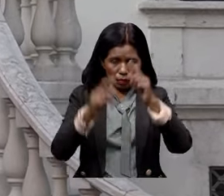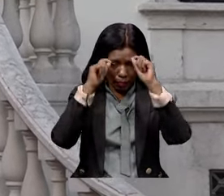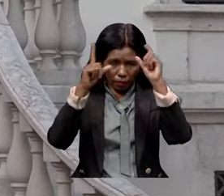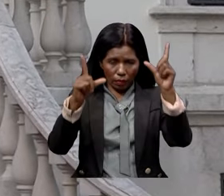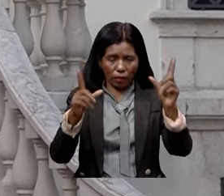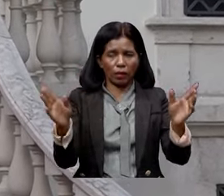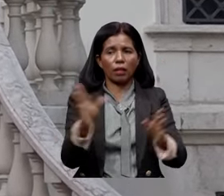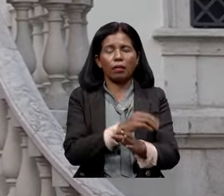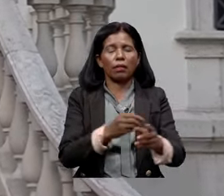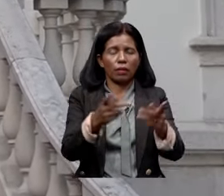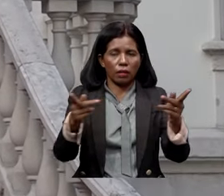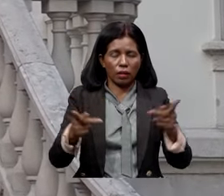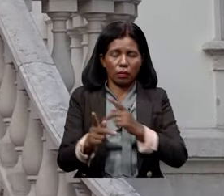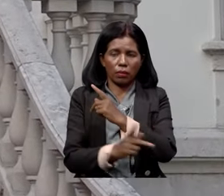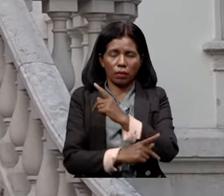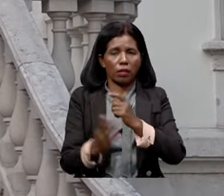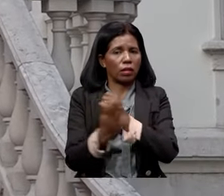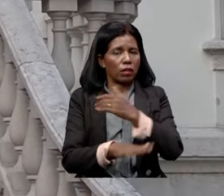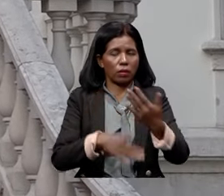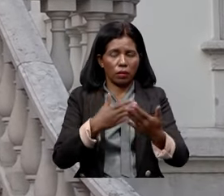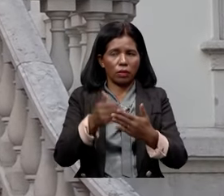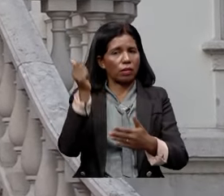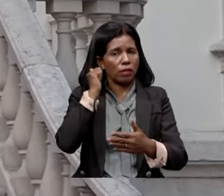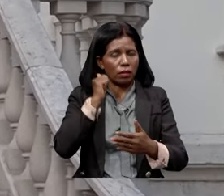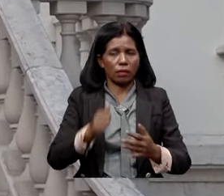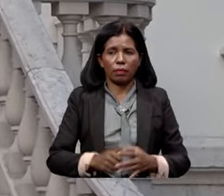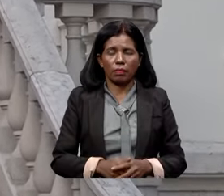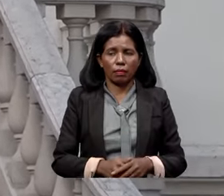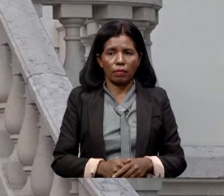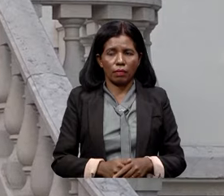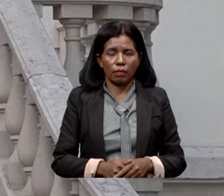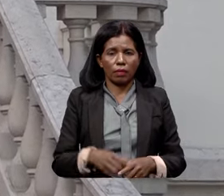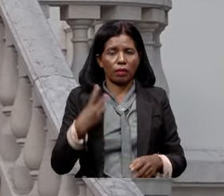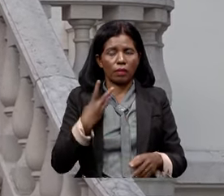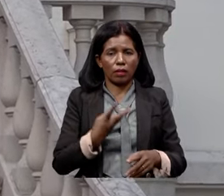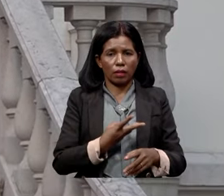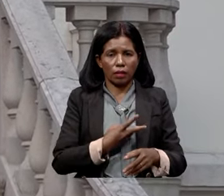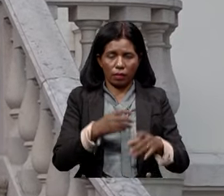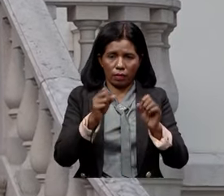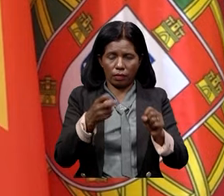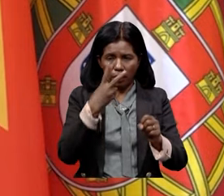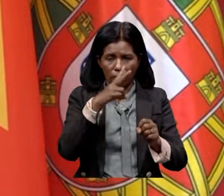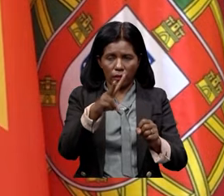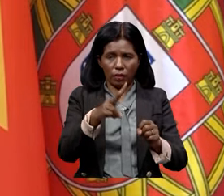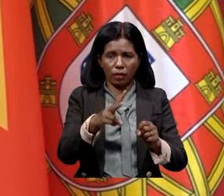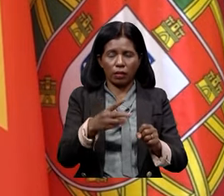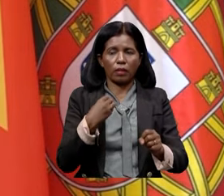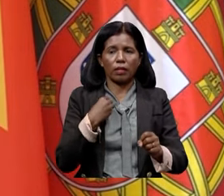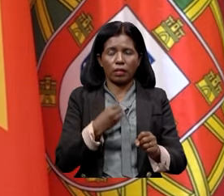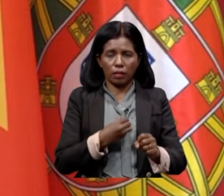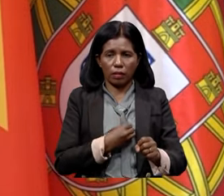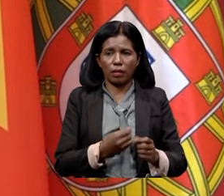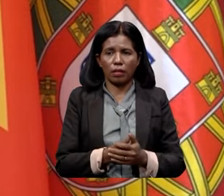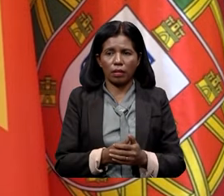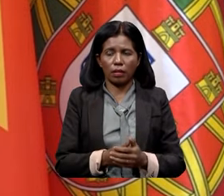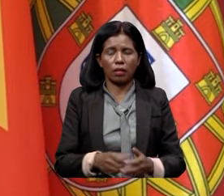nessa ponto de entrada para Portugal e a nação Sira e a ASEAN. Motivo a ocasião de lhe dizer, e aqui reitero, nós